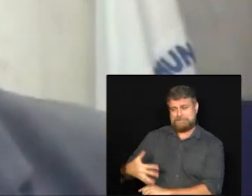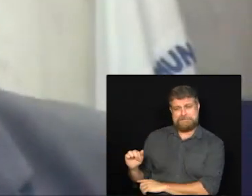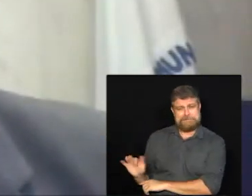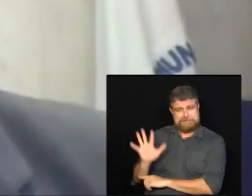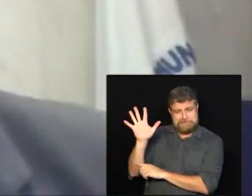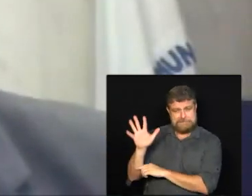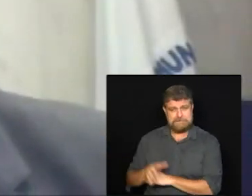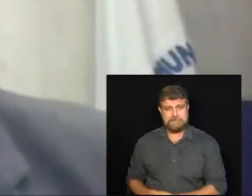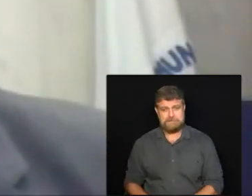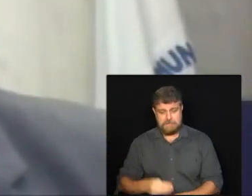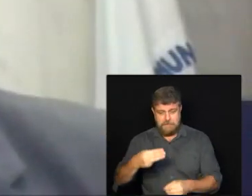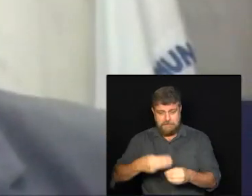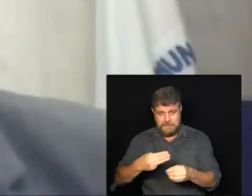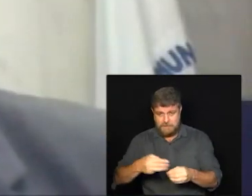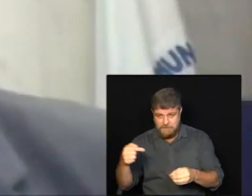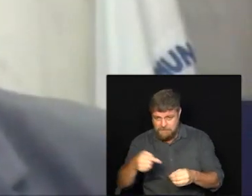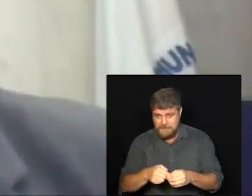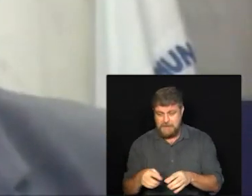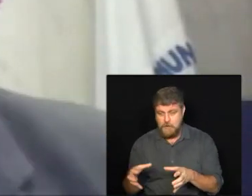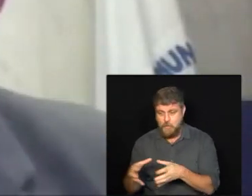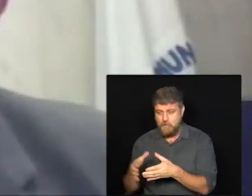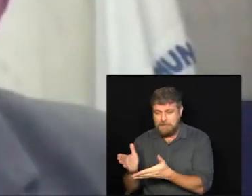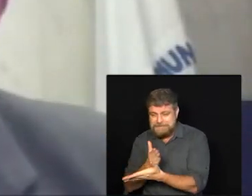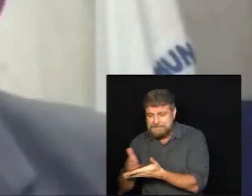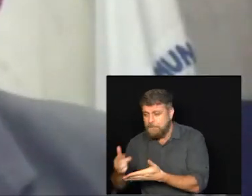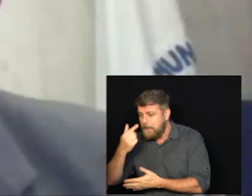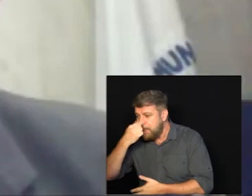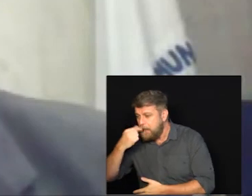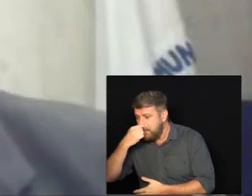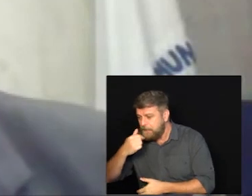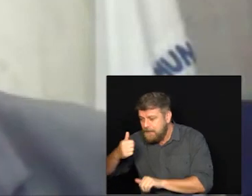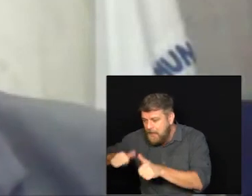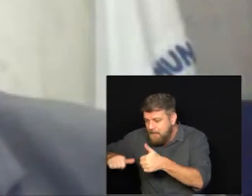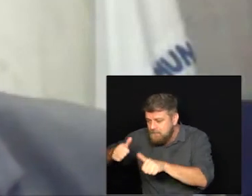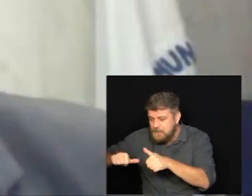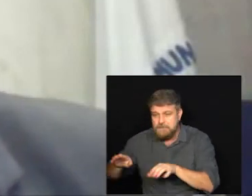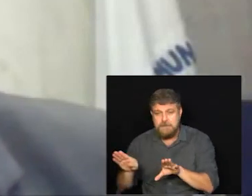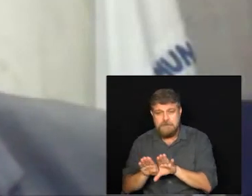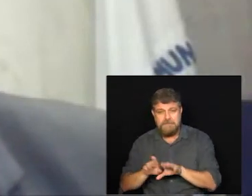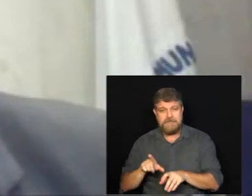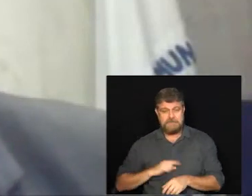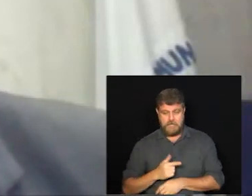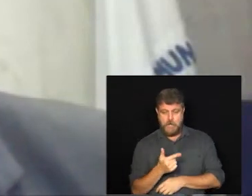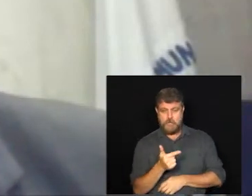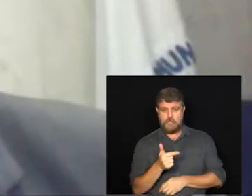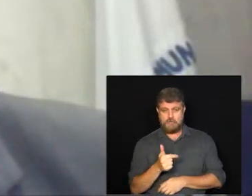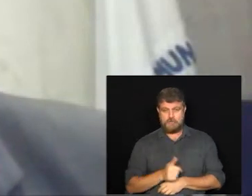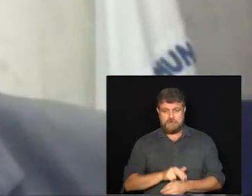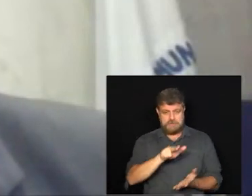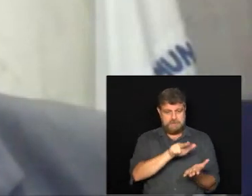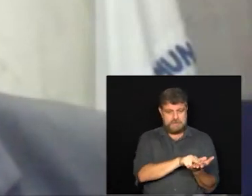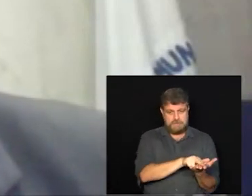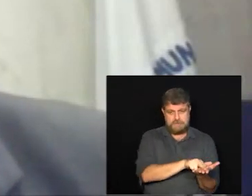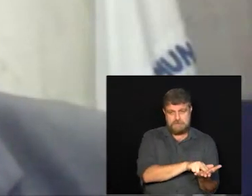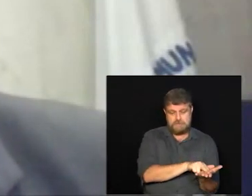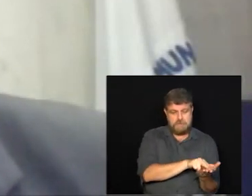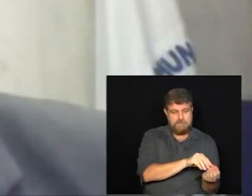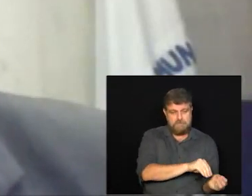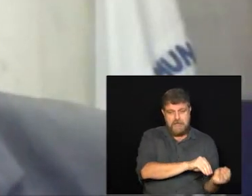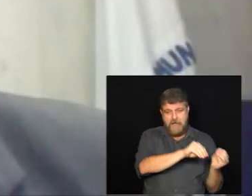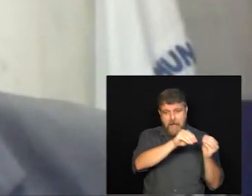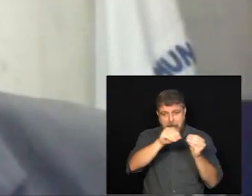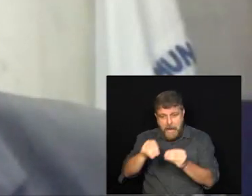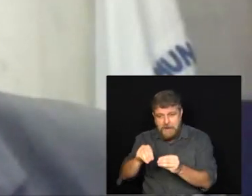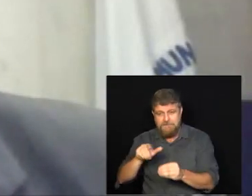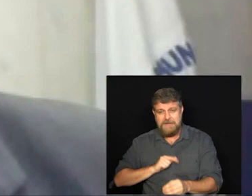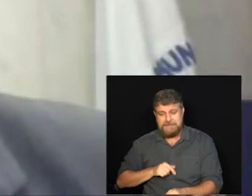9 dias completos hoje, o gripário está em pleno funcionamento. Estamos transportando 12 pacientes hoje, estão levando para lá